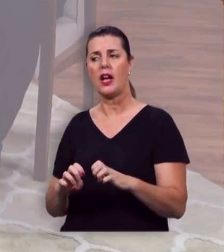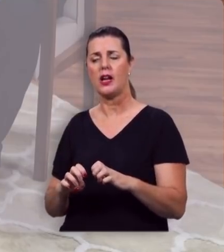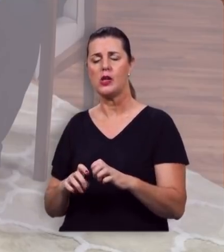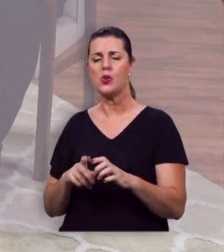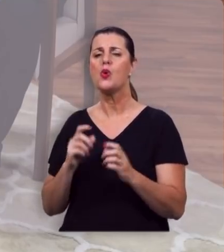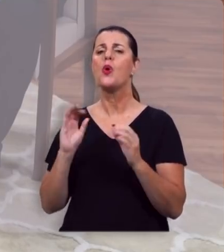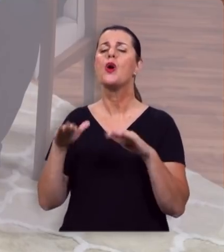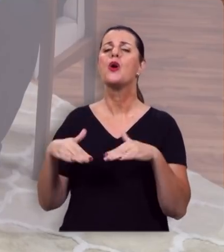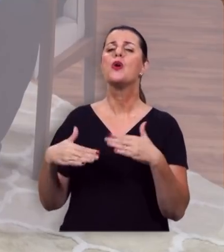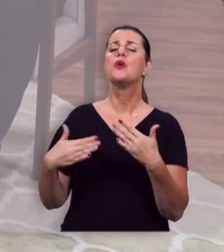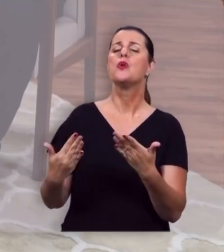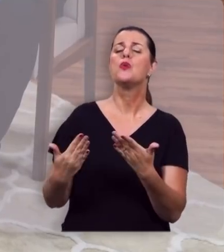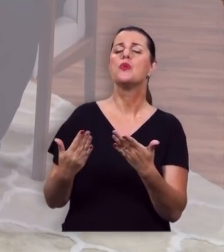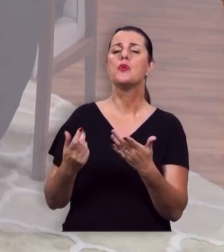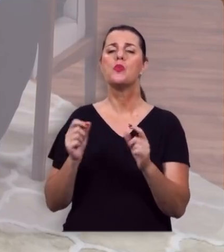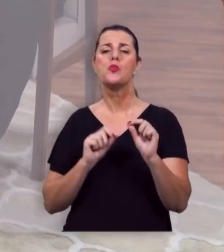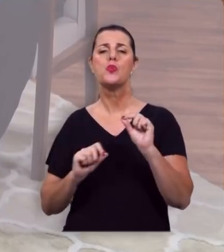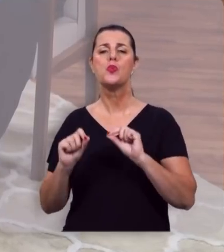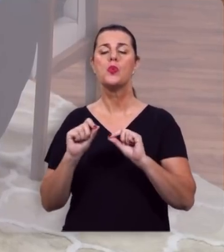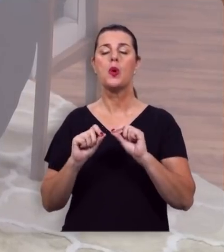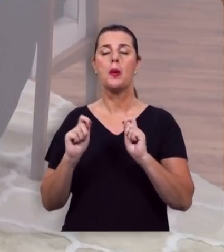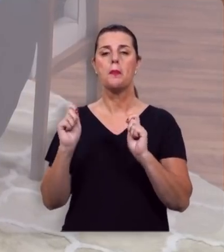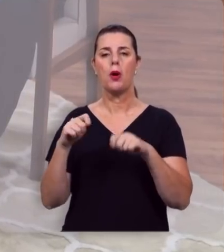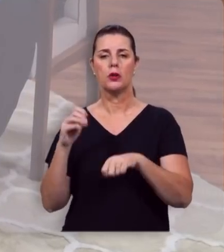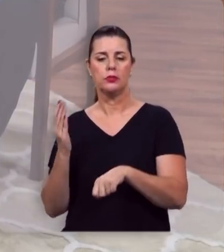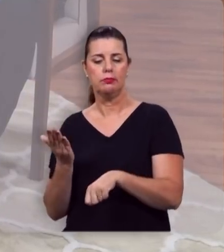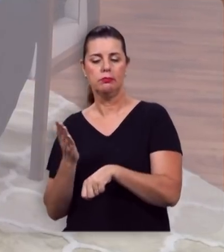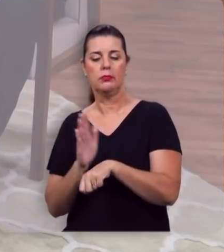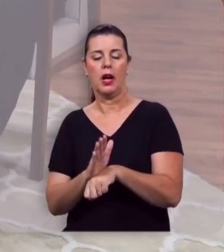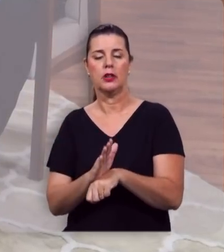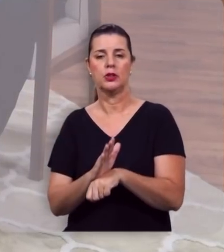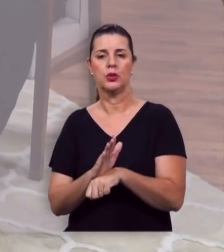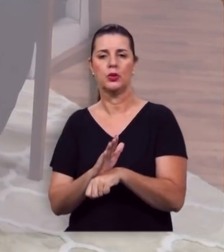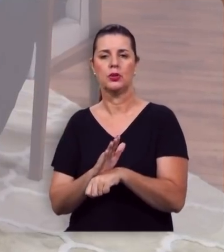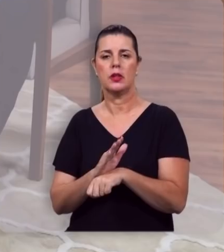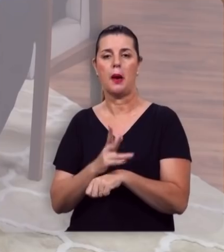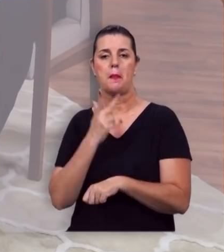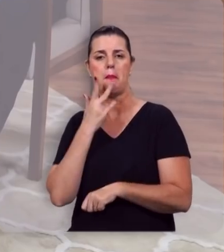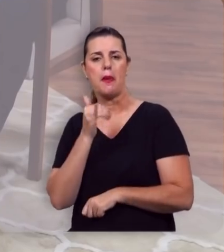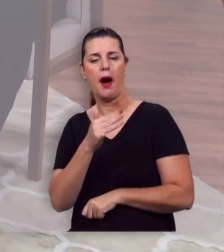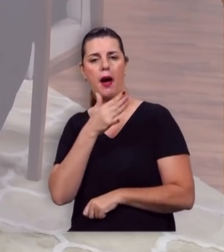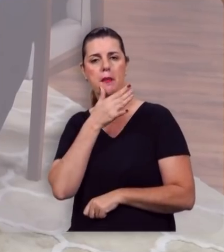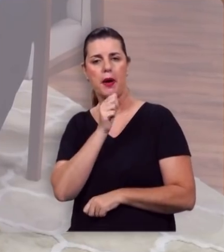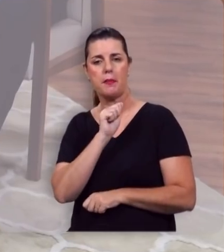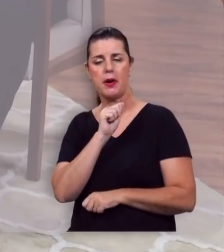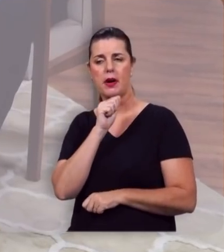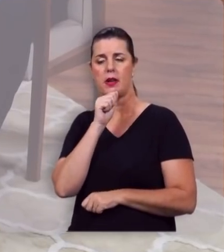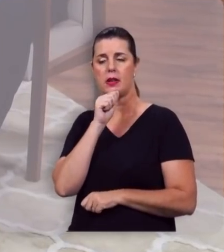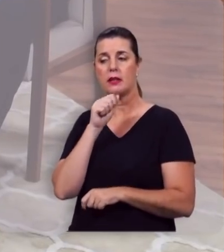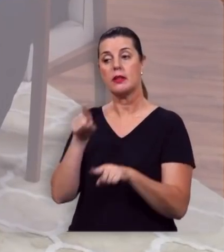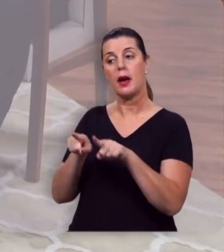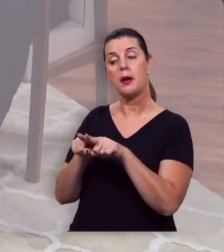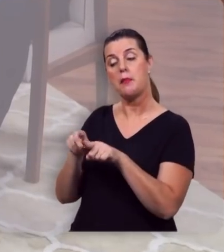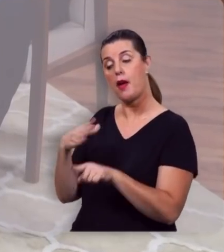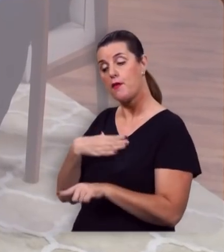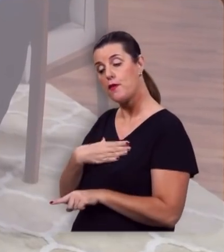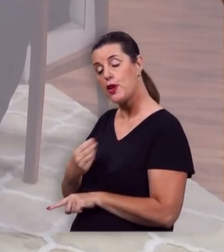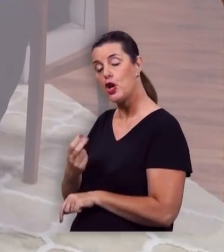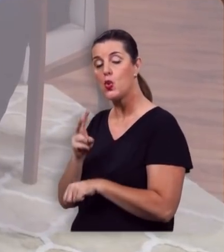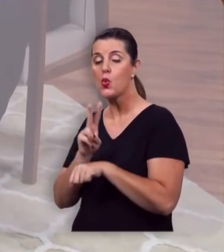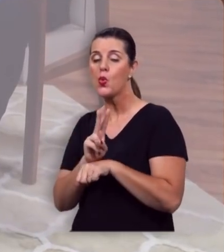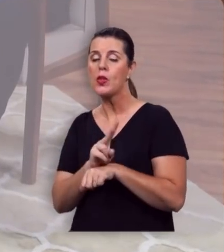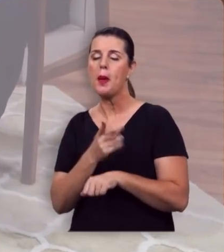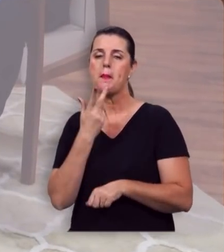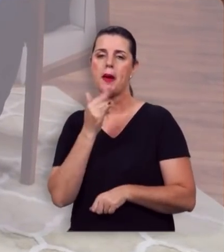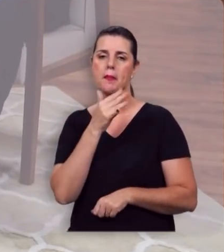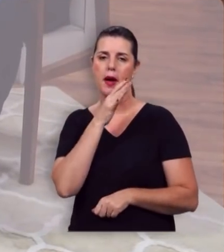que implicação o Evangelho traz tanto para a conduta dos pais no tratamento com seus filhos e dos filhos no